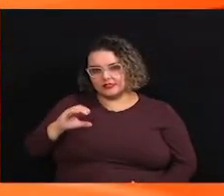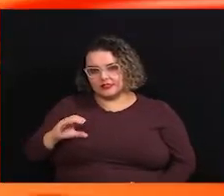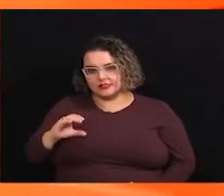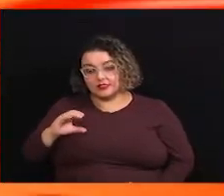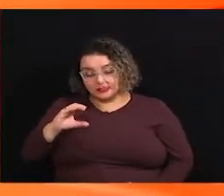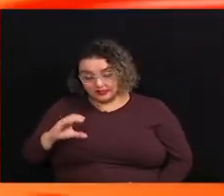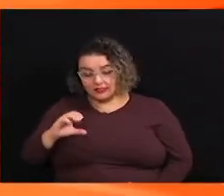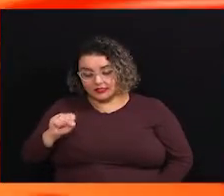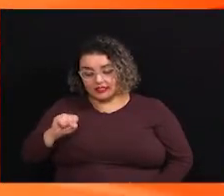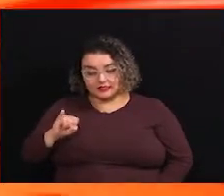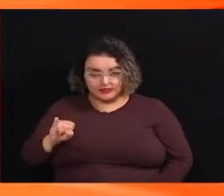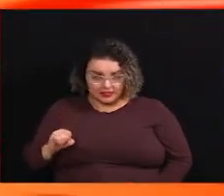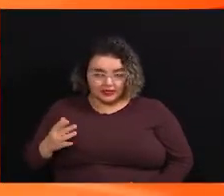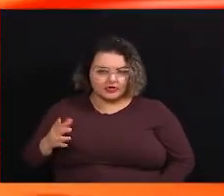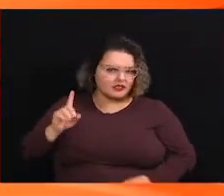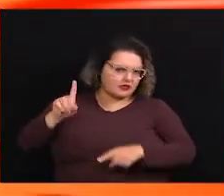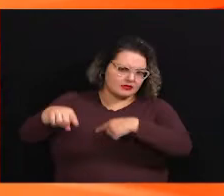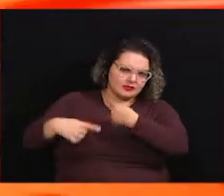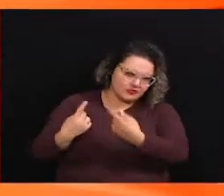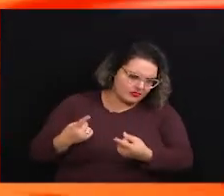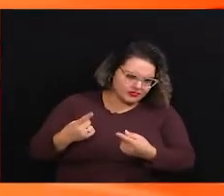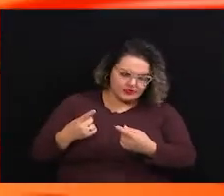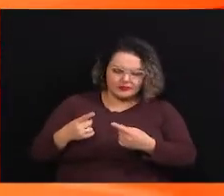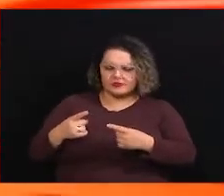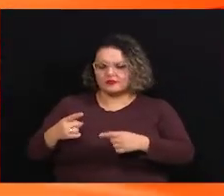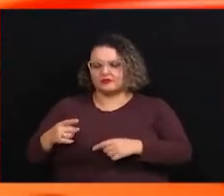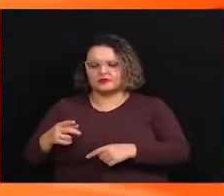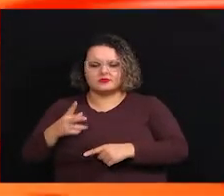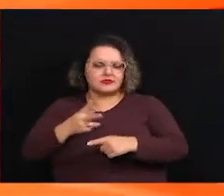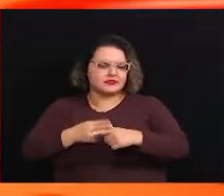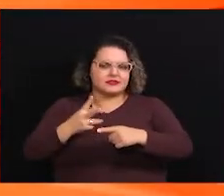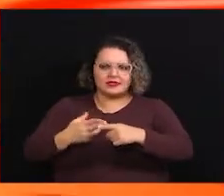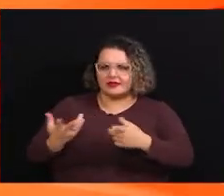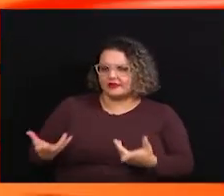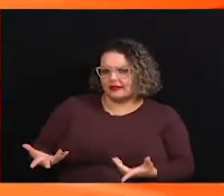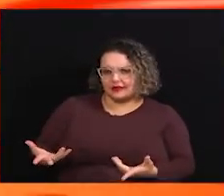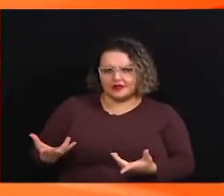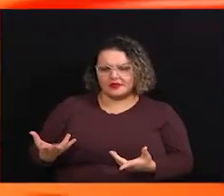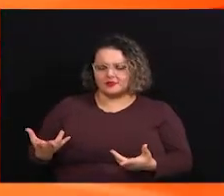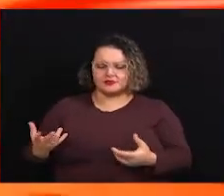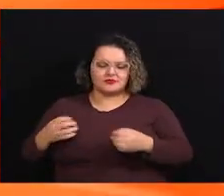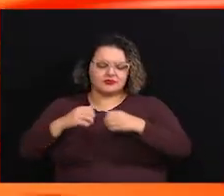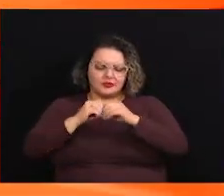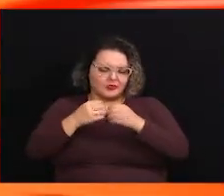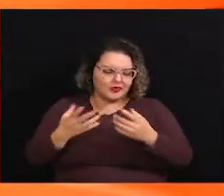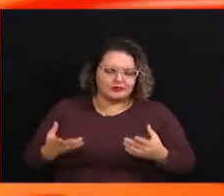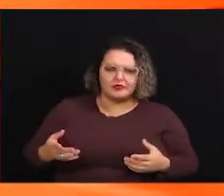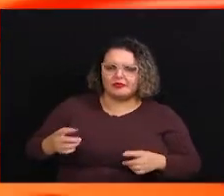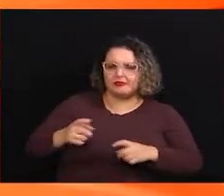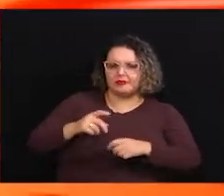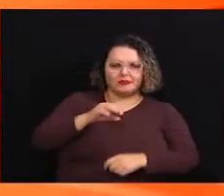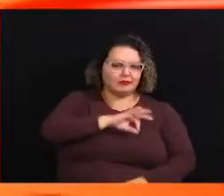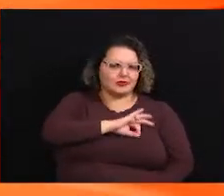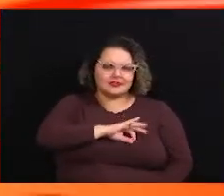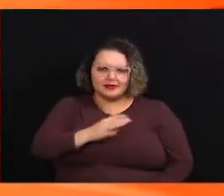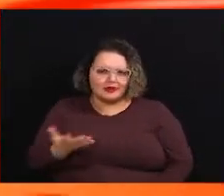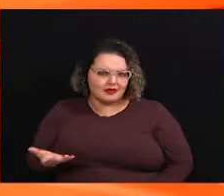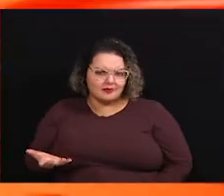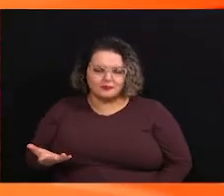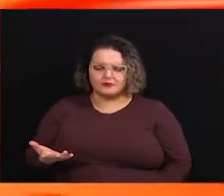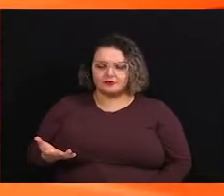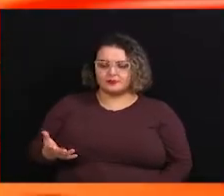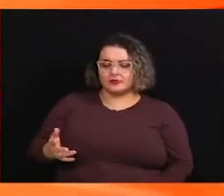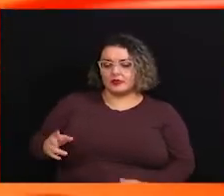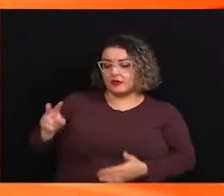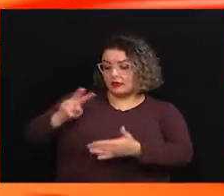nos livros, então eu sou uma leitora de suspense. E quem leu os livros, né, foi uma crítica,